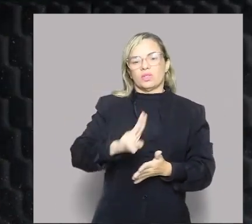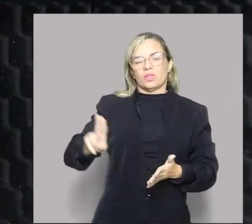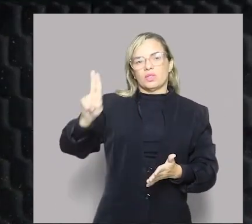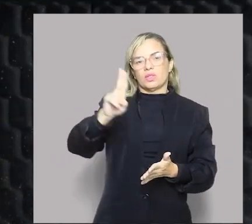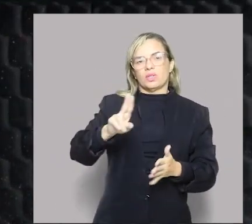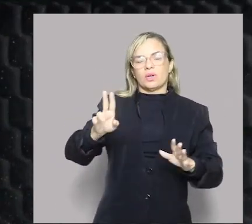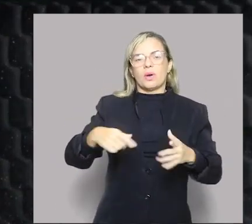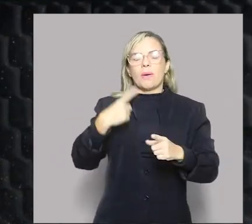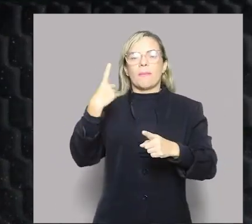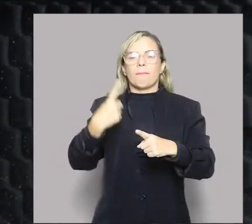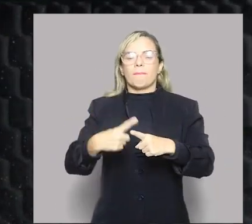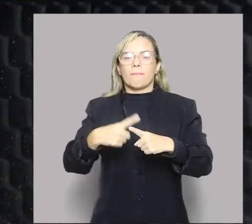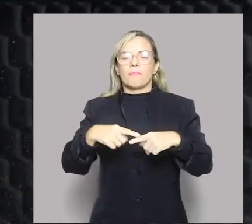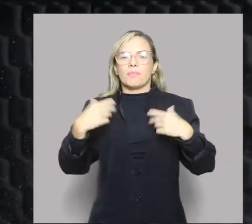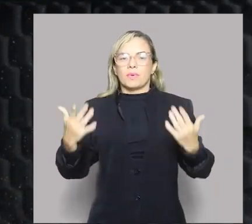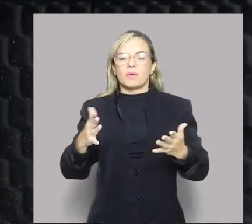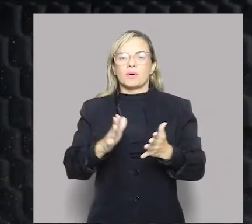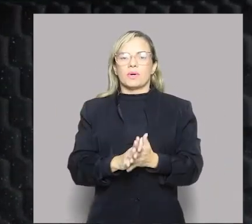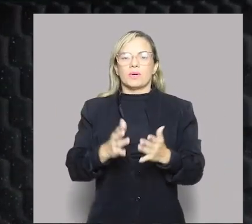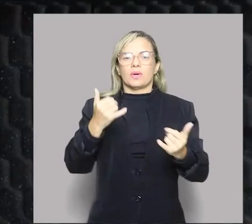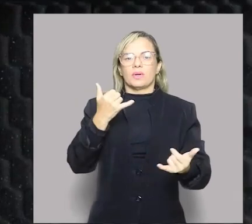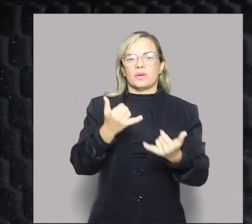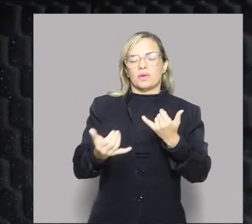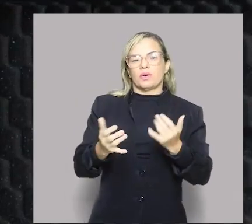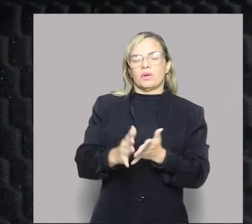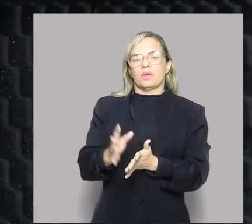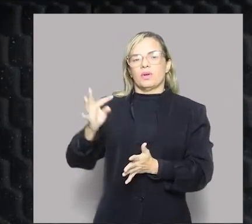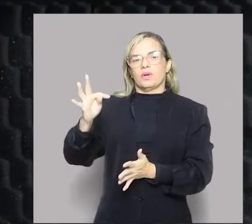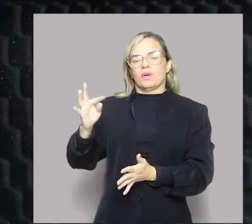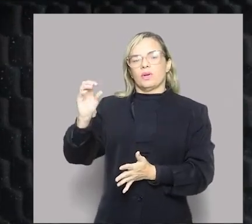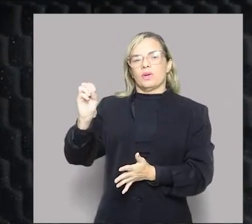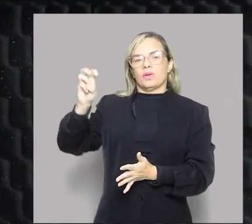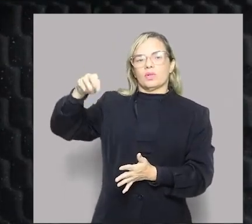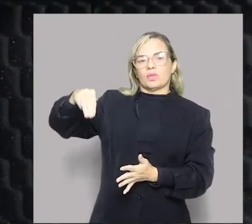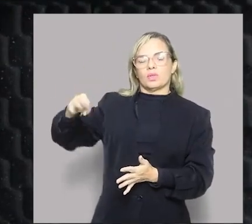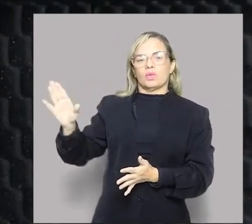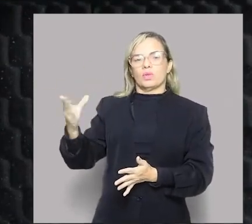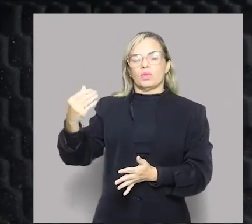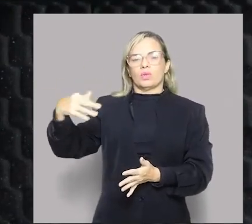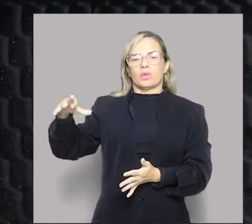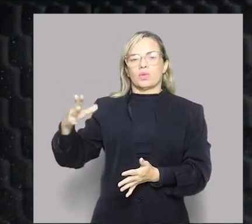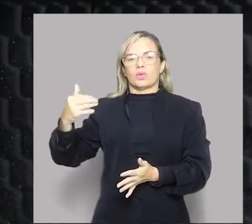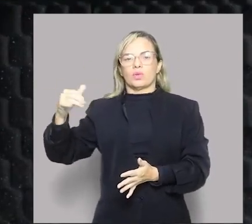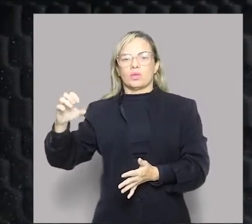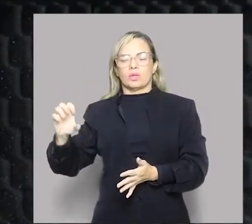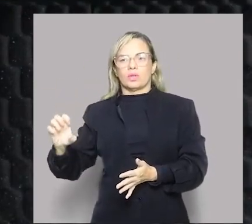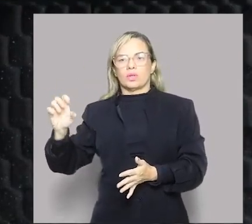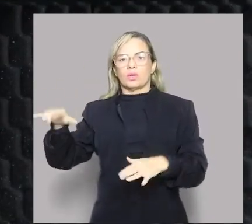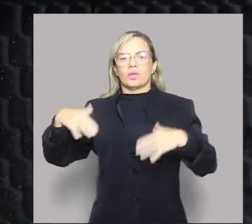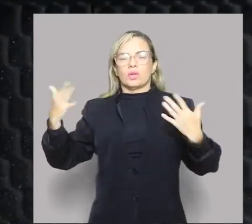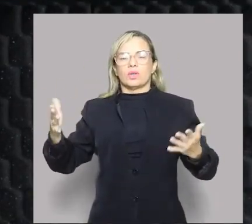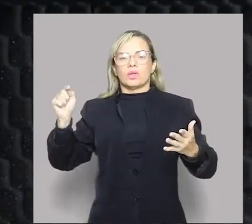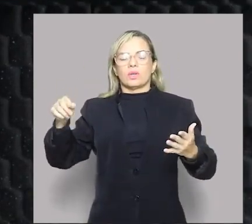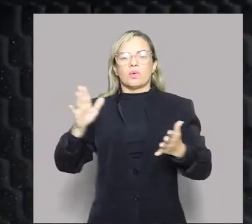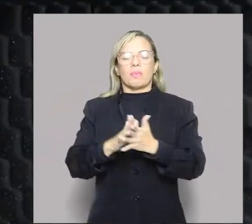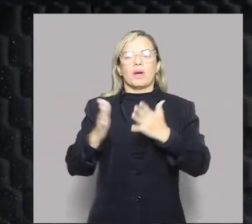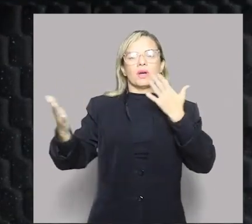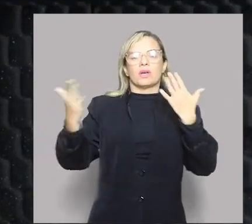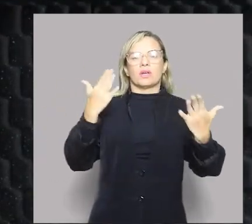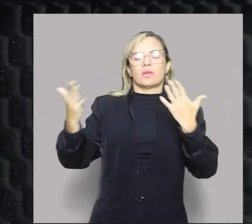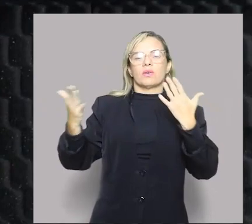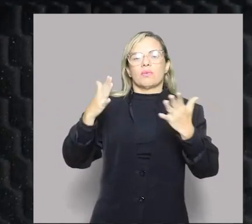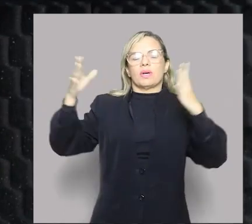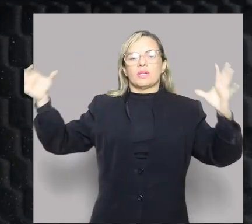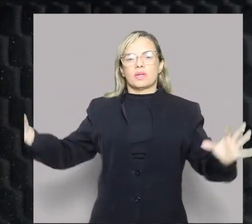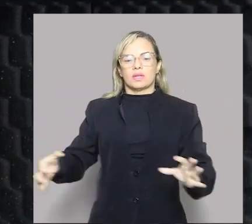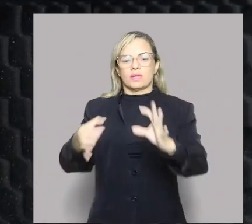bonito porque ele se parece com Tom Cruise. O que eu acabei de fazer aqui foi uma comparação, uma